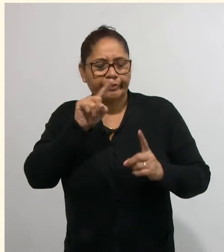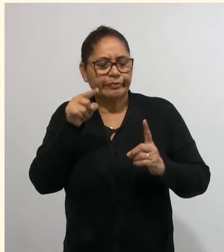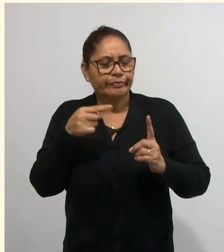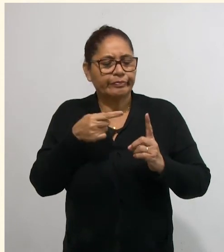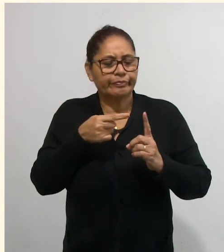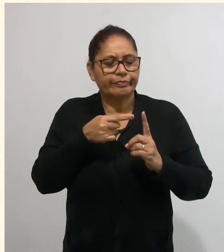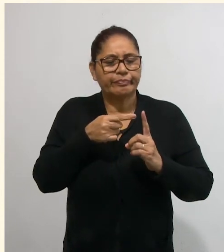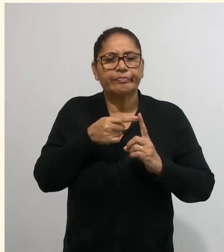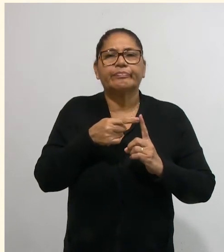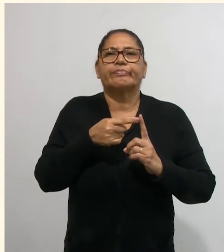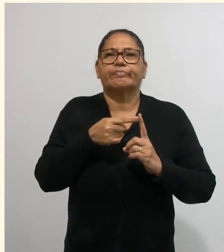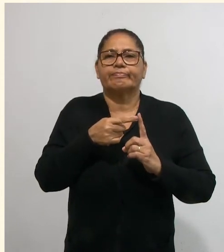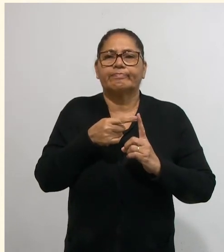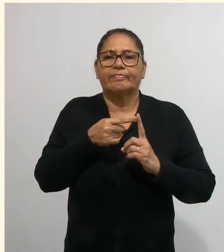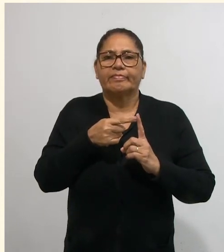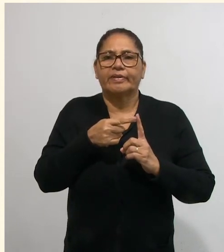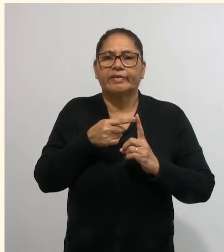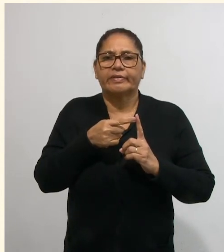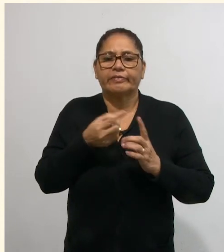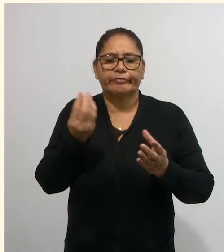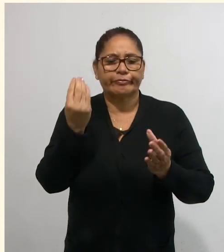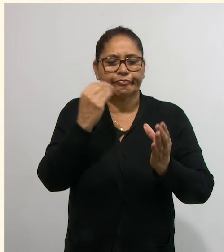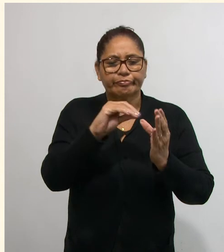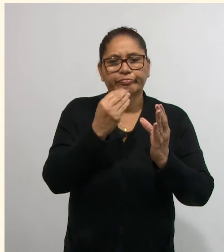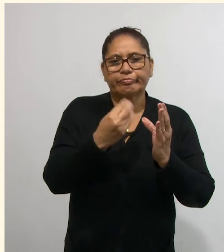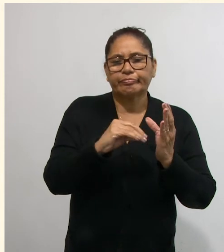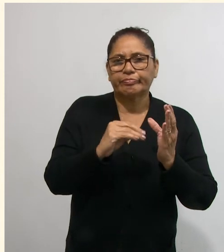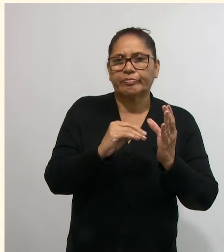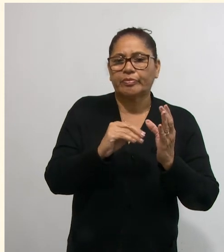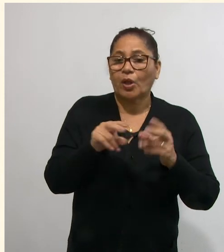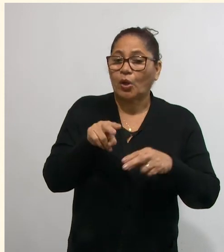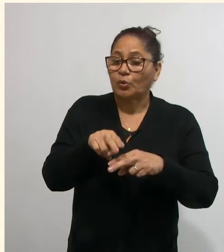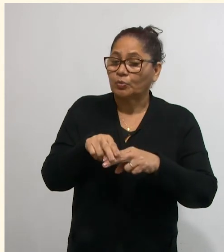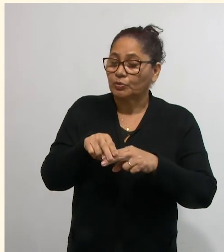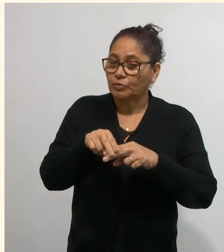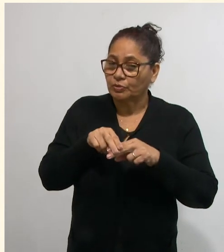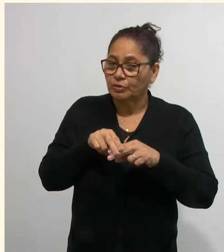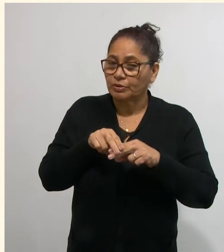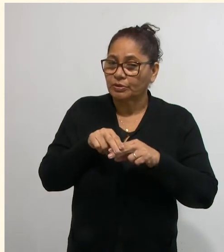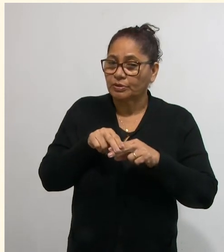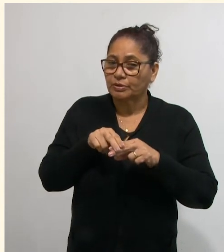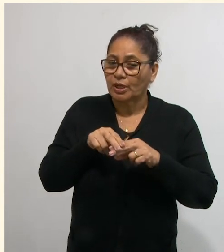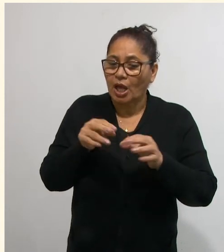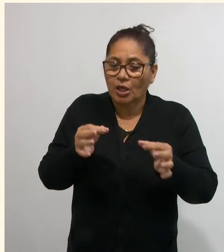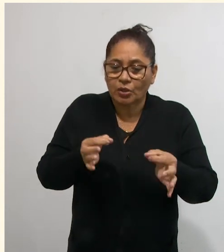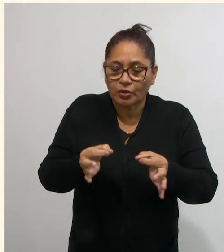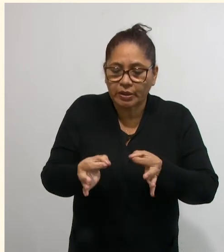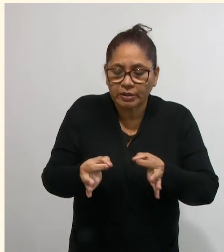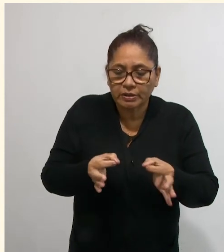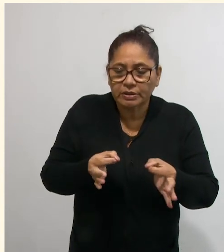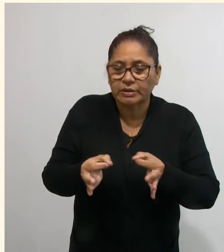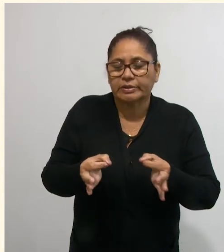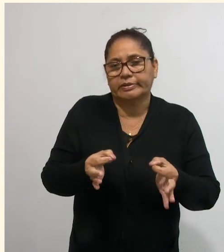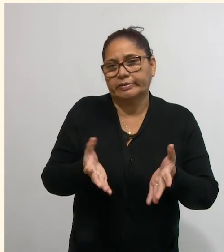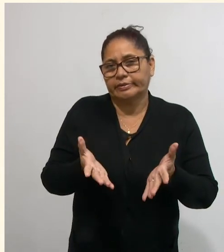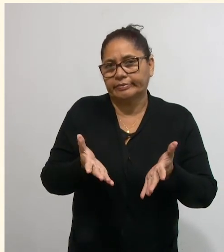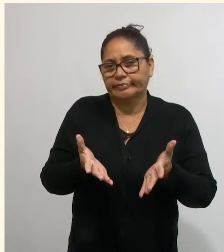os objetivos previamente estabelecidos. Por isso, ele precisa ser estruturado